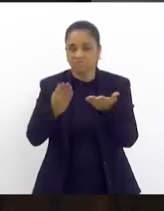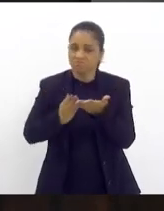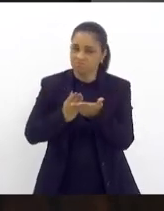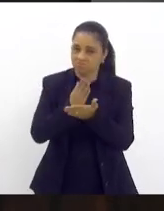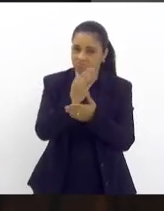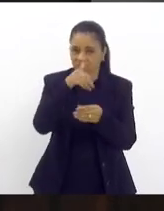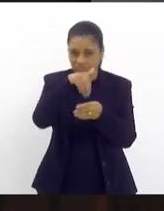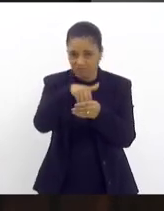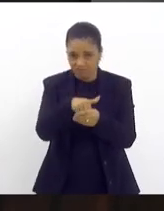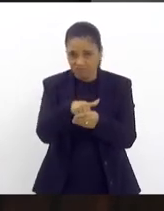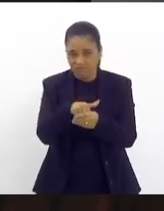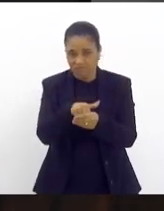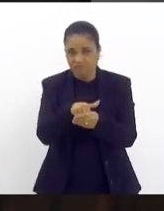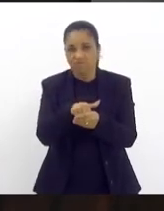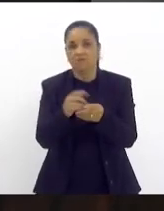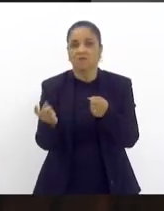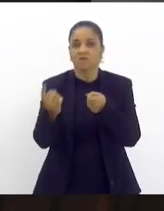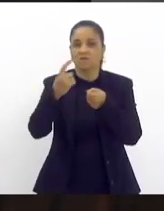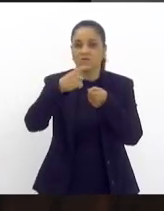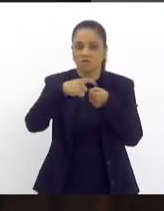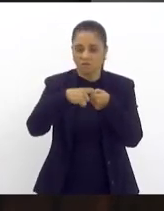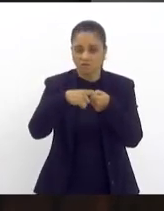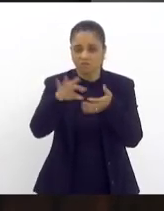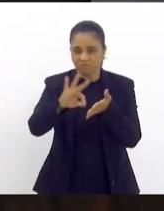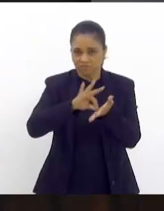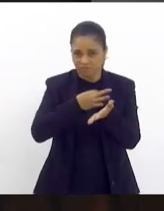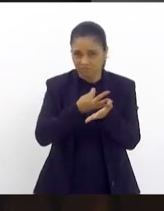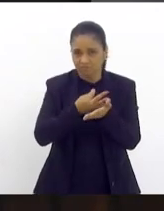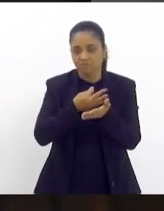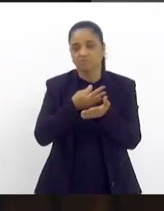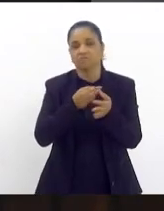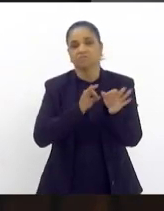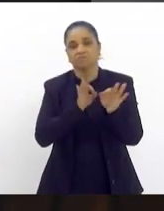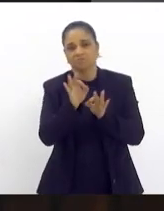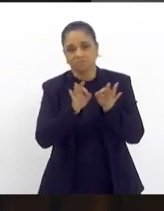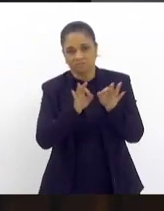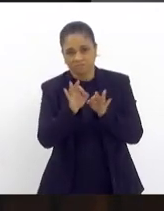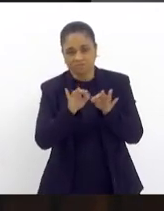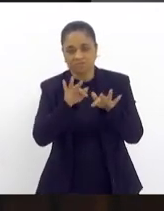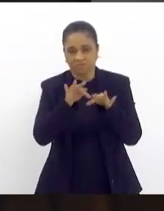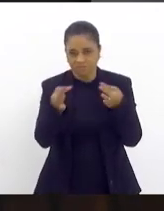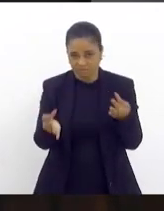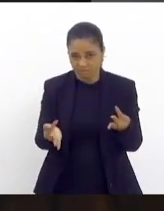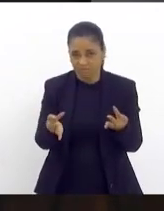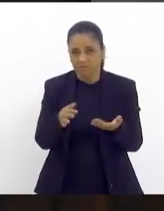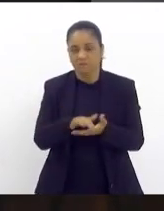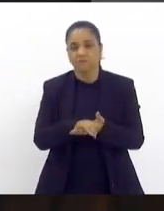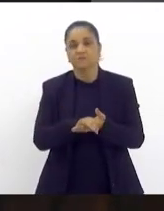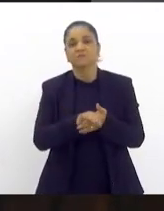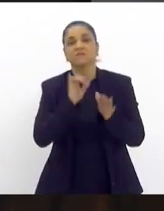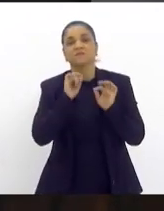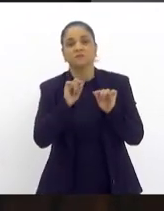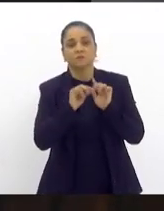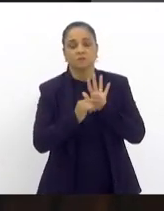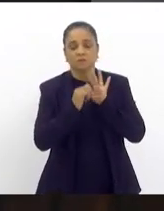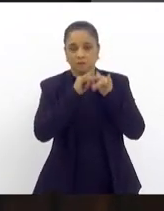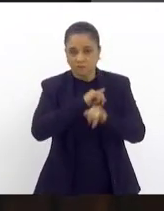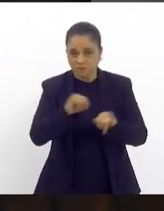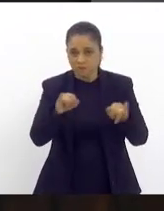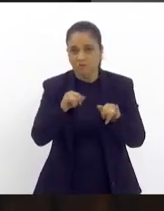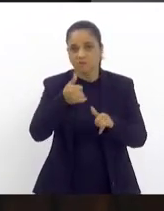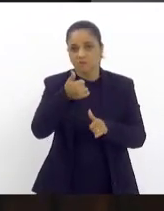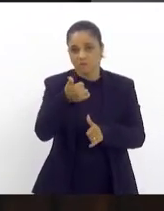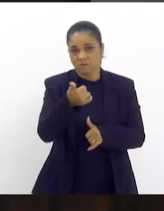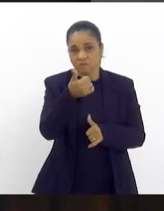estão. Aprovado, retorna ao autor para elaboração da indicação simples. Anuncio indicação legislativa número